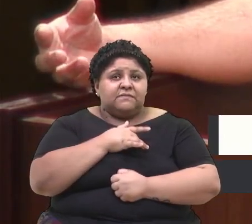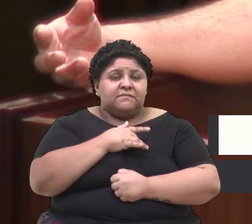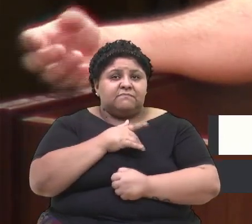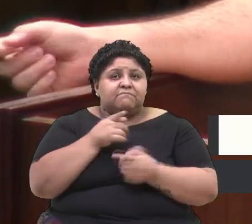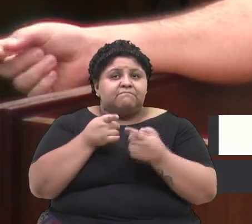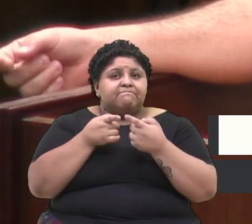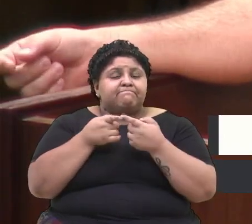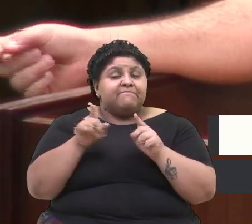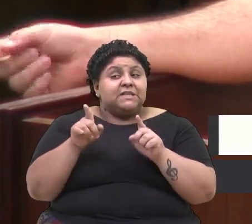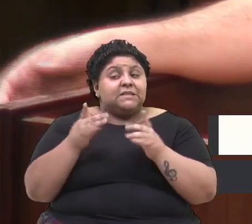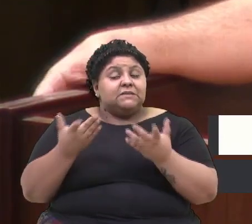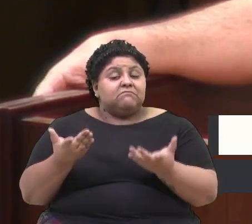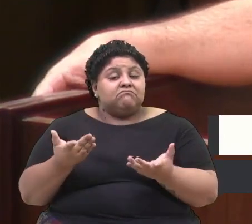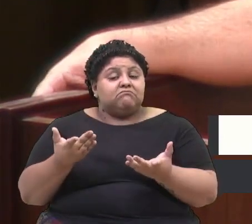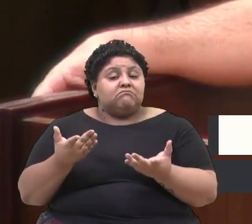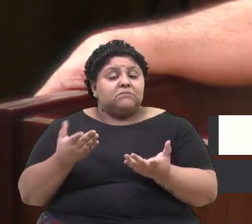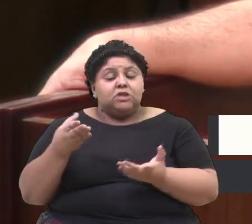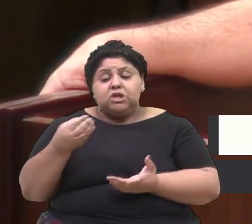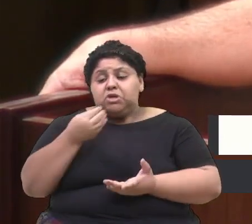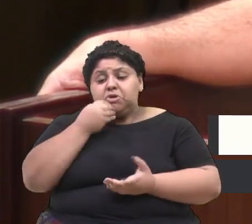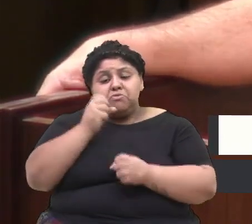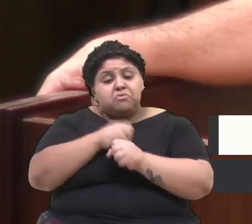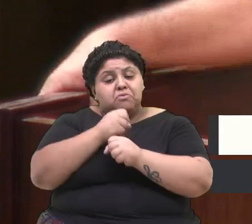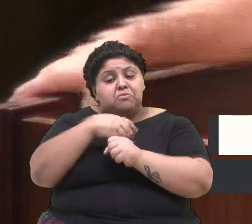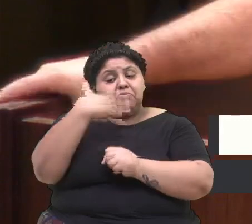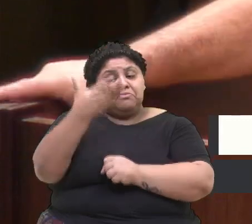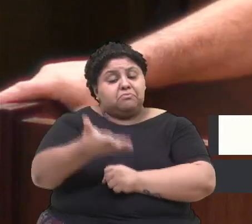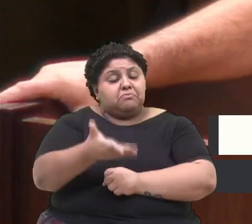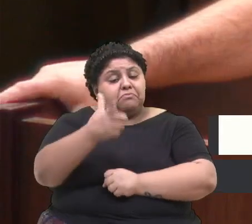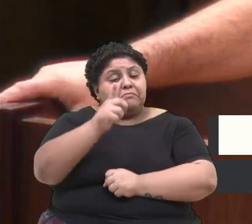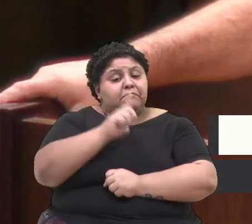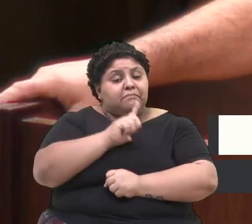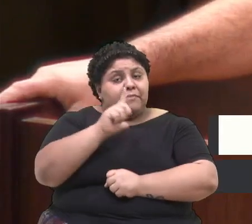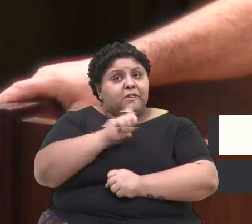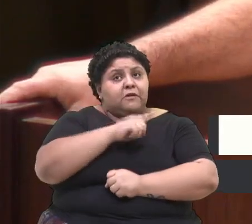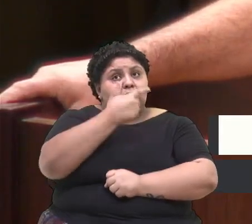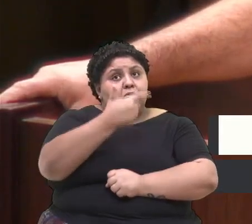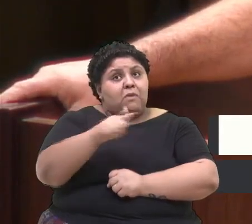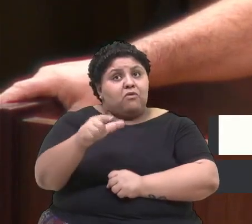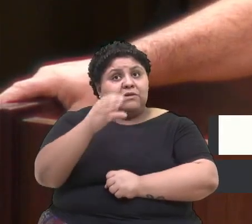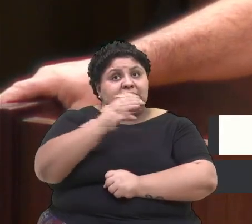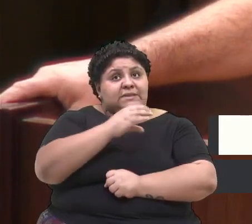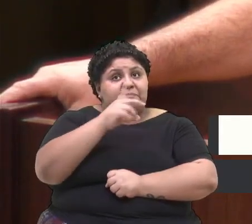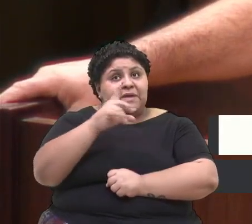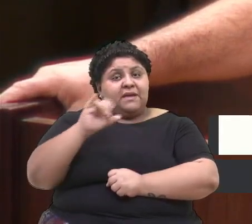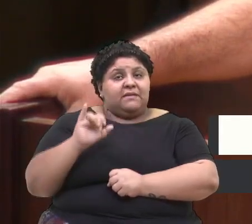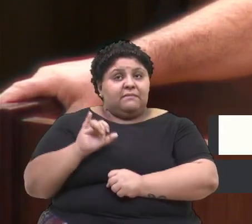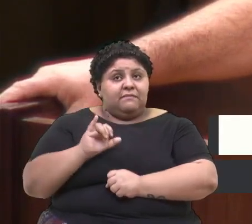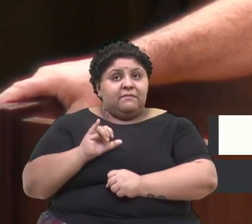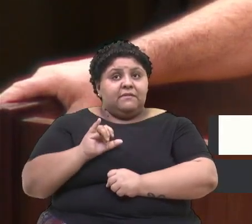Mas, provavelmente, ano que vem nós tenhamos que fazer uma outra CPI.